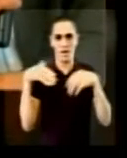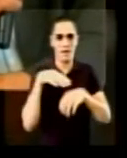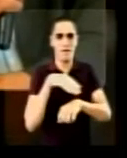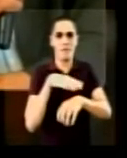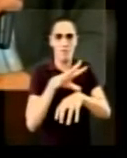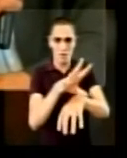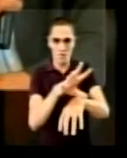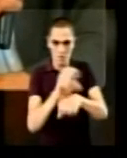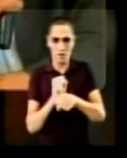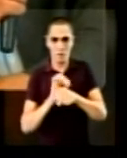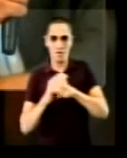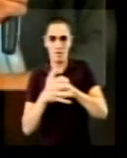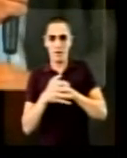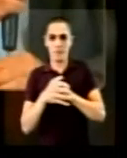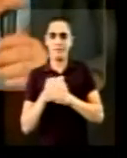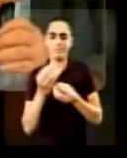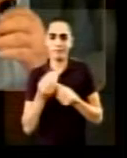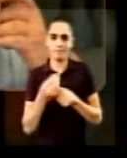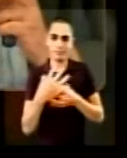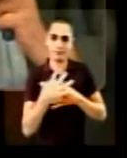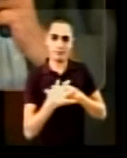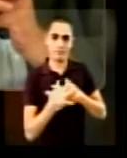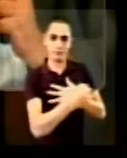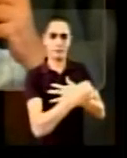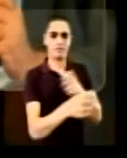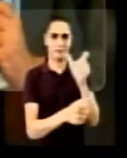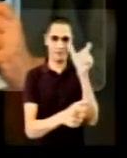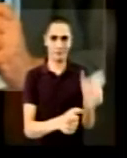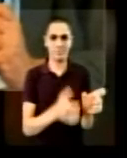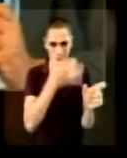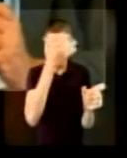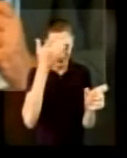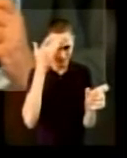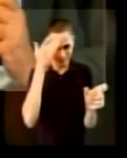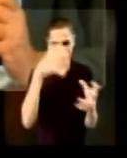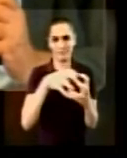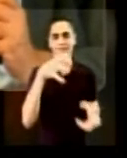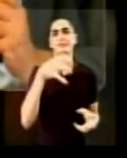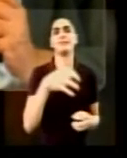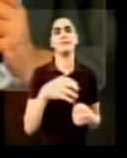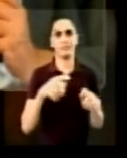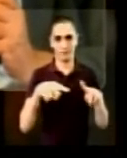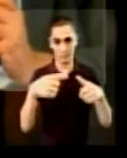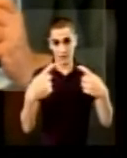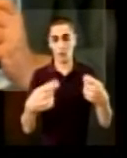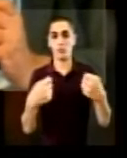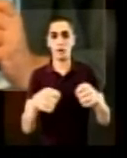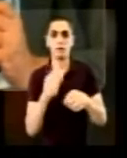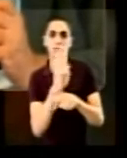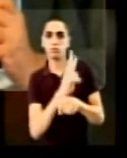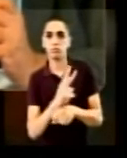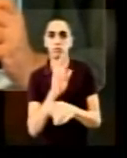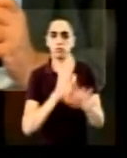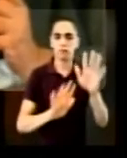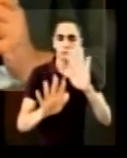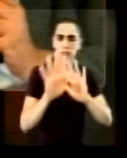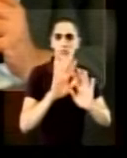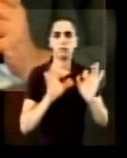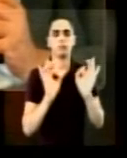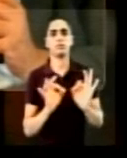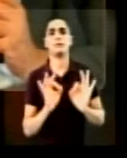ao idoso. Como vocês veem, nós temos ainda índice de 52 a 60,